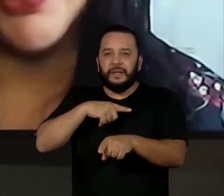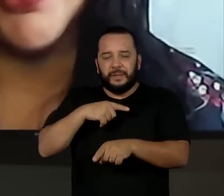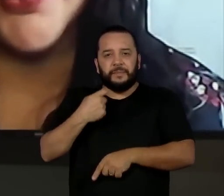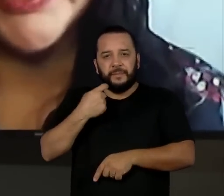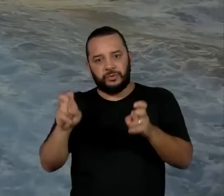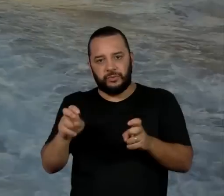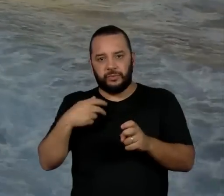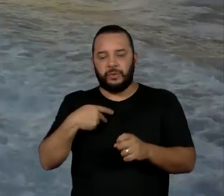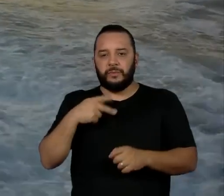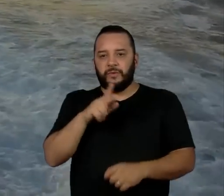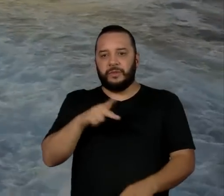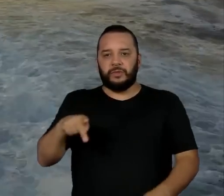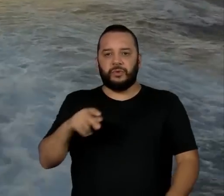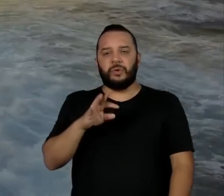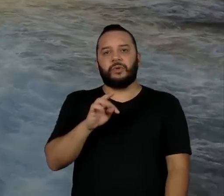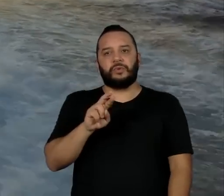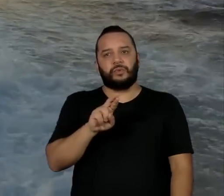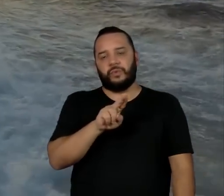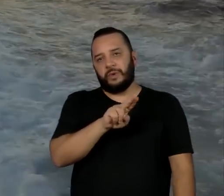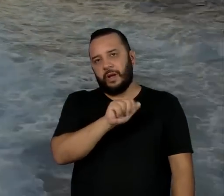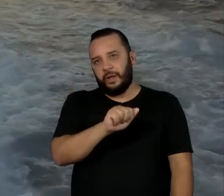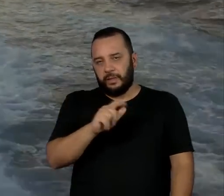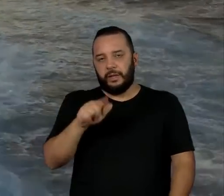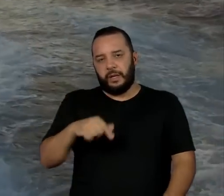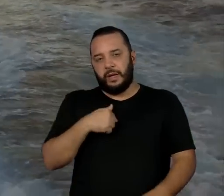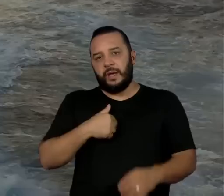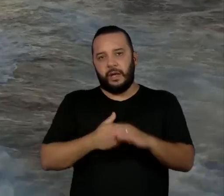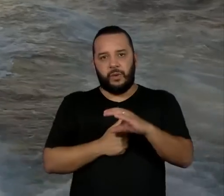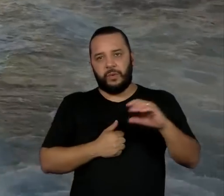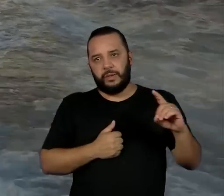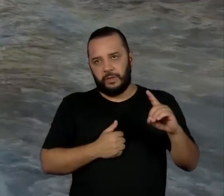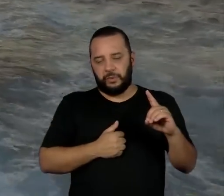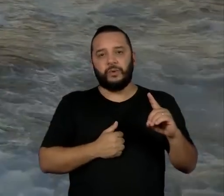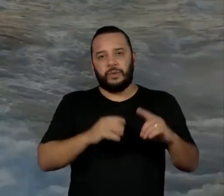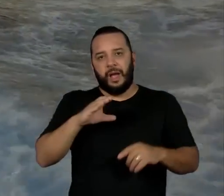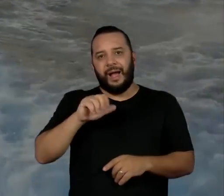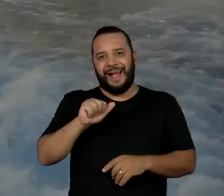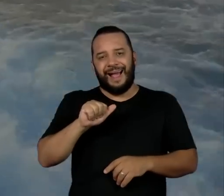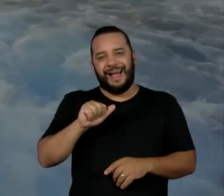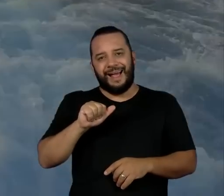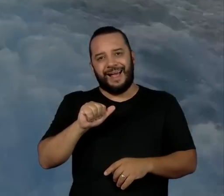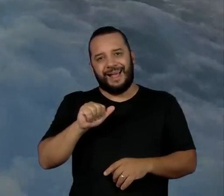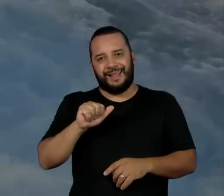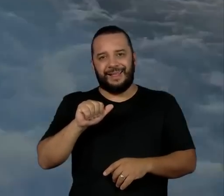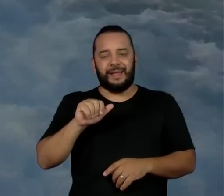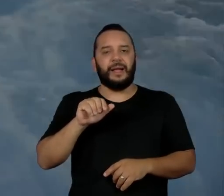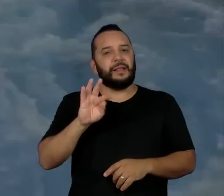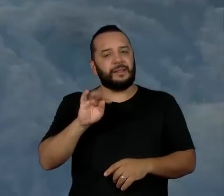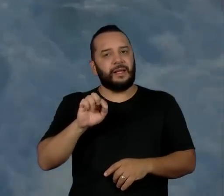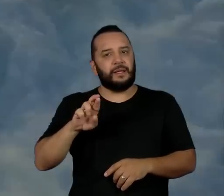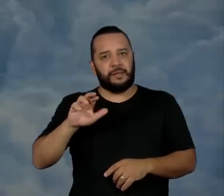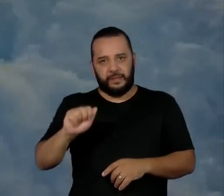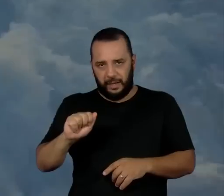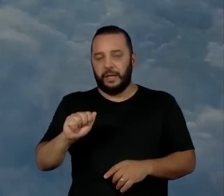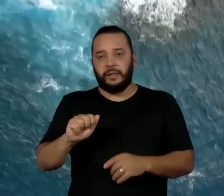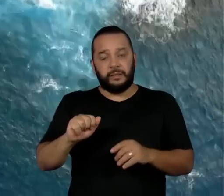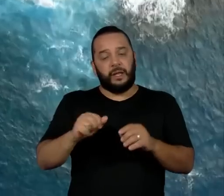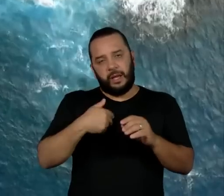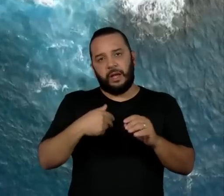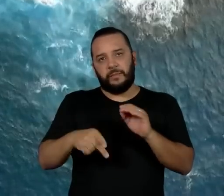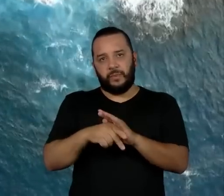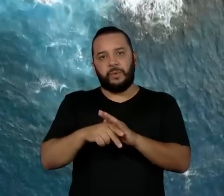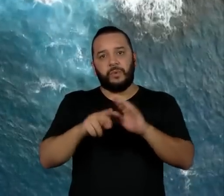bem frágil e única. Tão surpreendente quanto o estudo é o interesse dos jovens